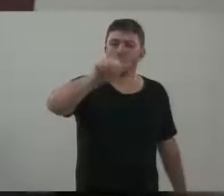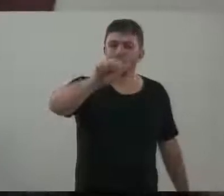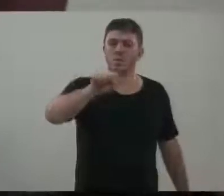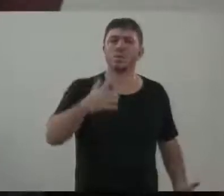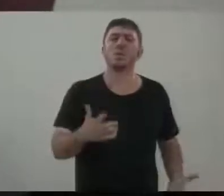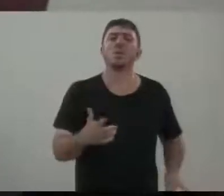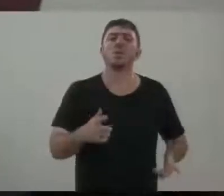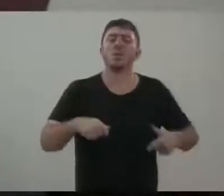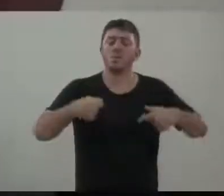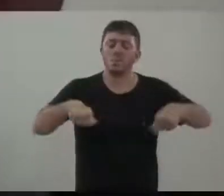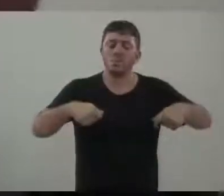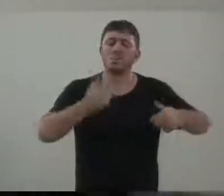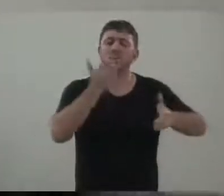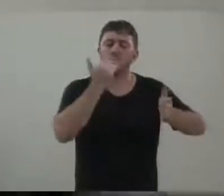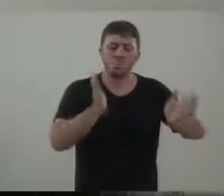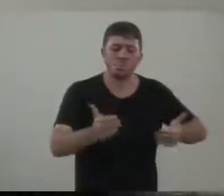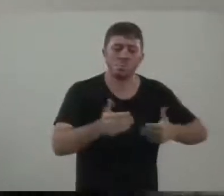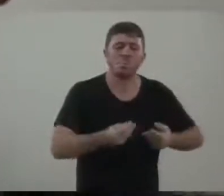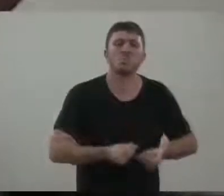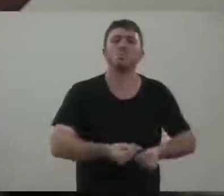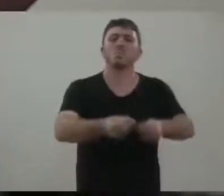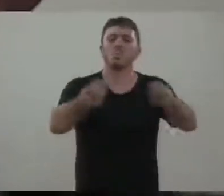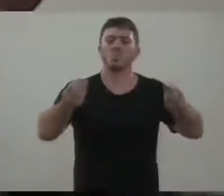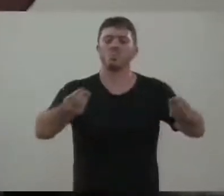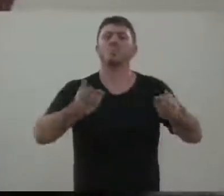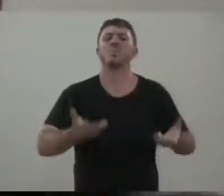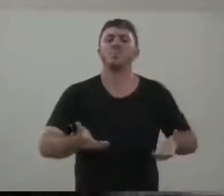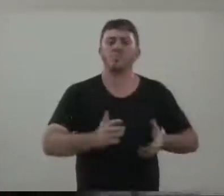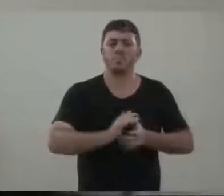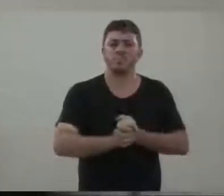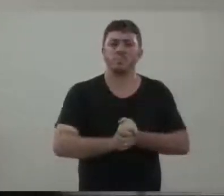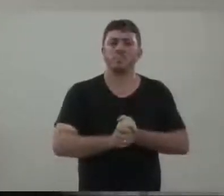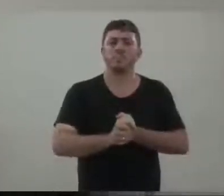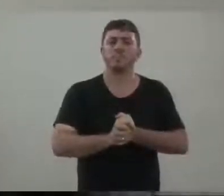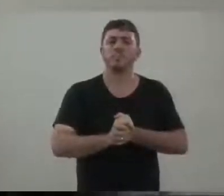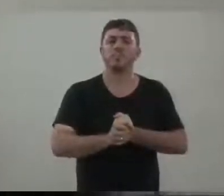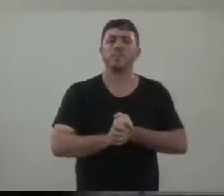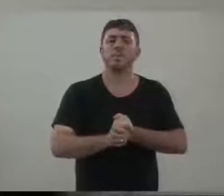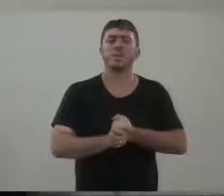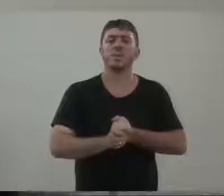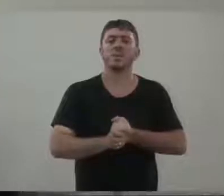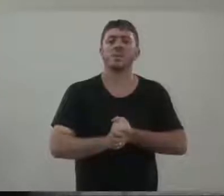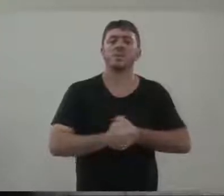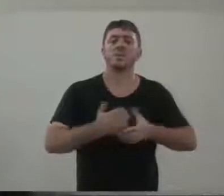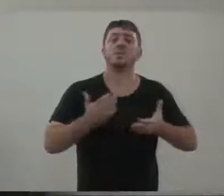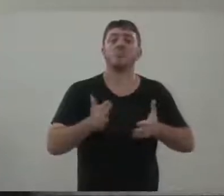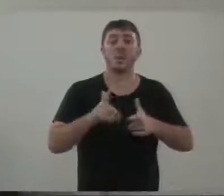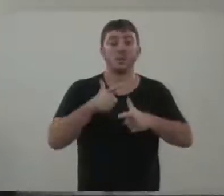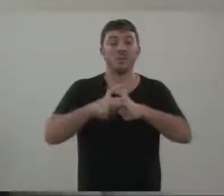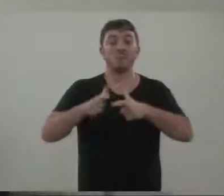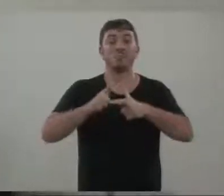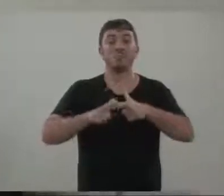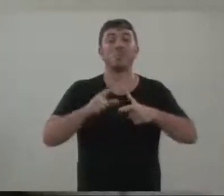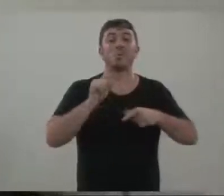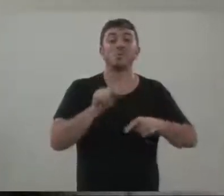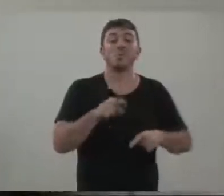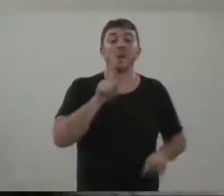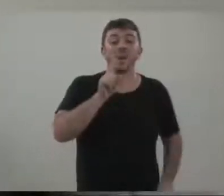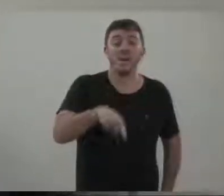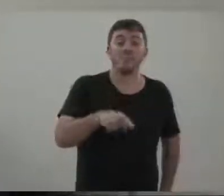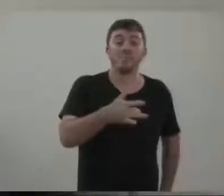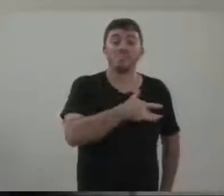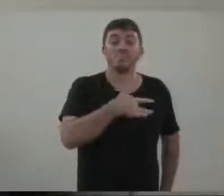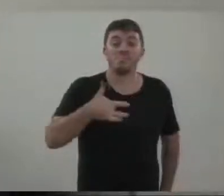deveriam receber, imagino que já recebem essas cestas básicas, né? Então, nós estamos falando aqui, na verdade, de um problema de segurança alimentar,